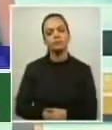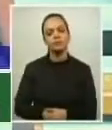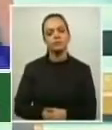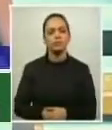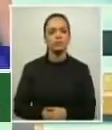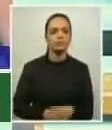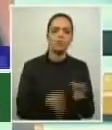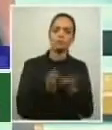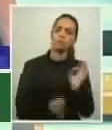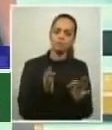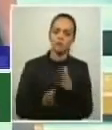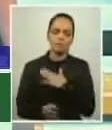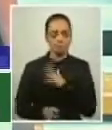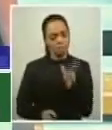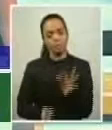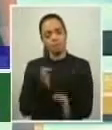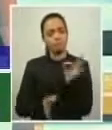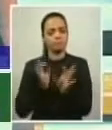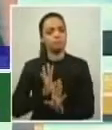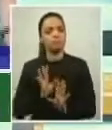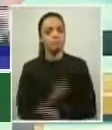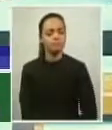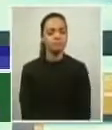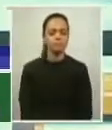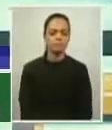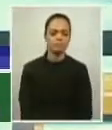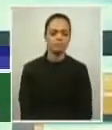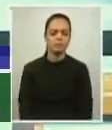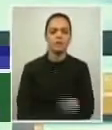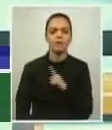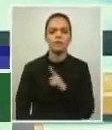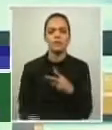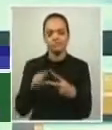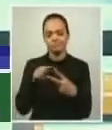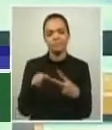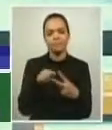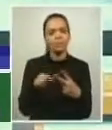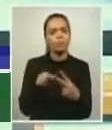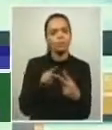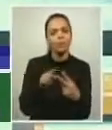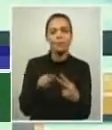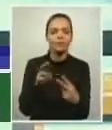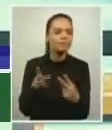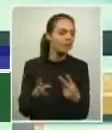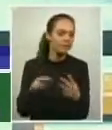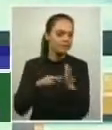às esferas do Poder Judiciário só nós já temos aqui duas